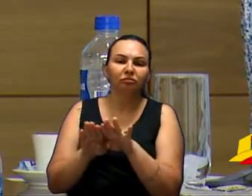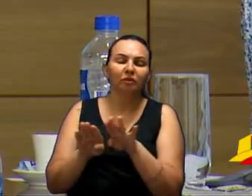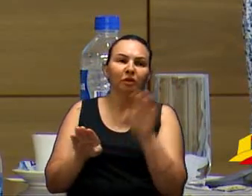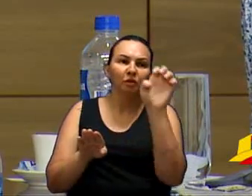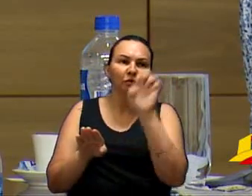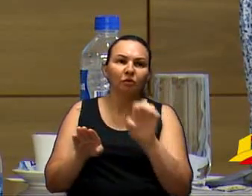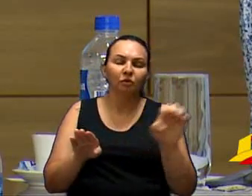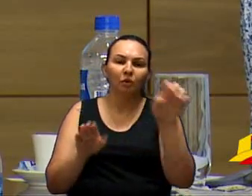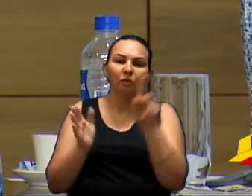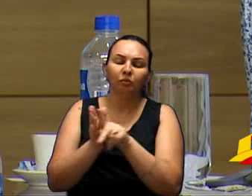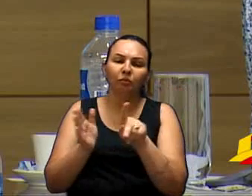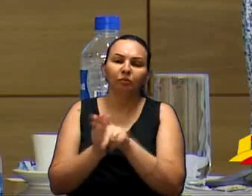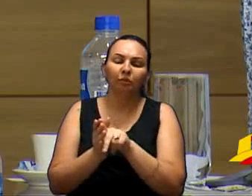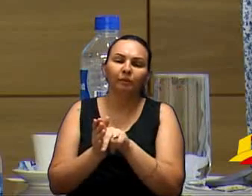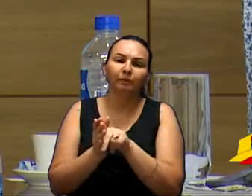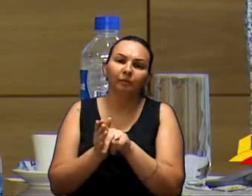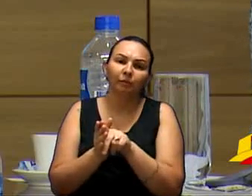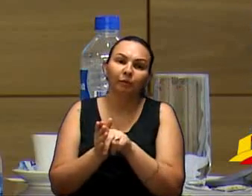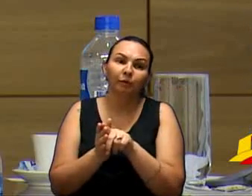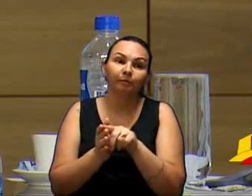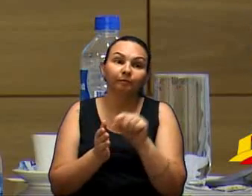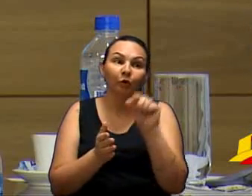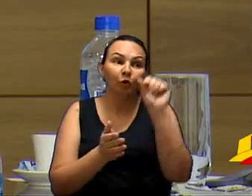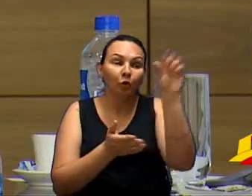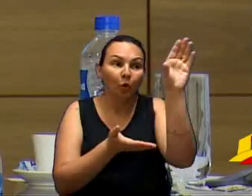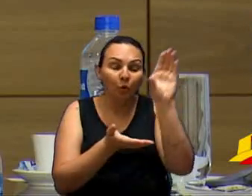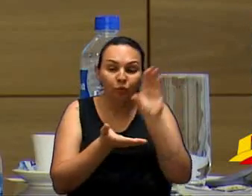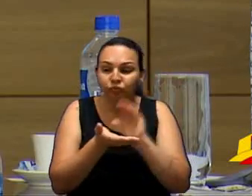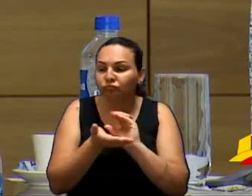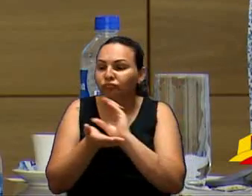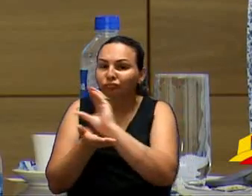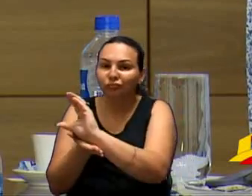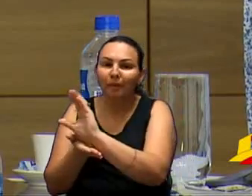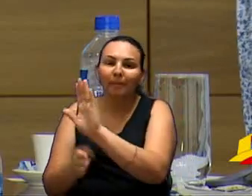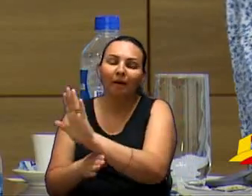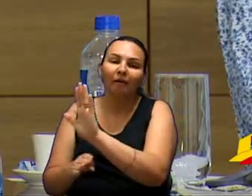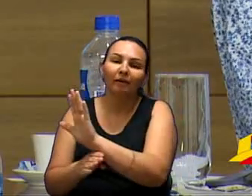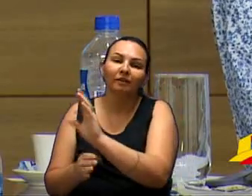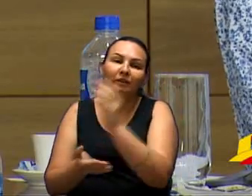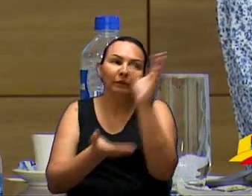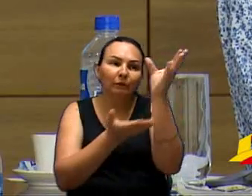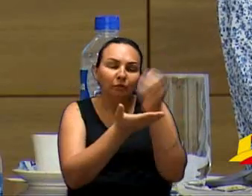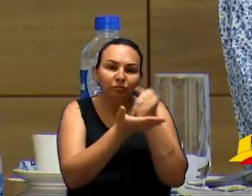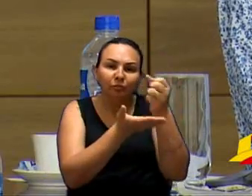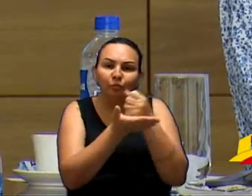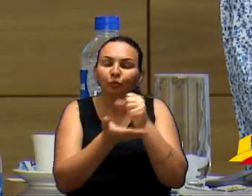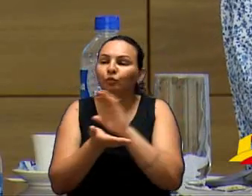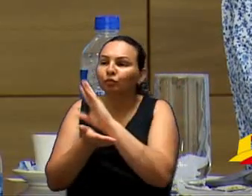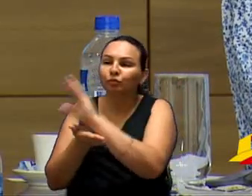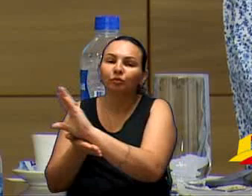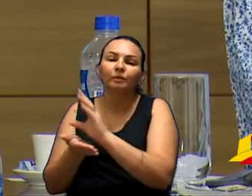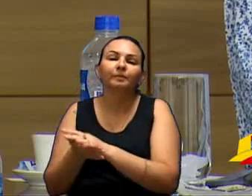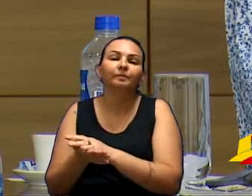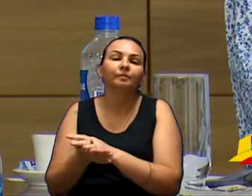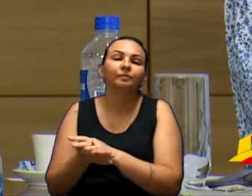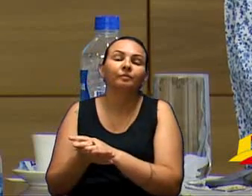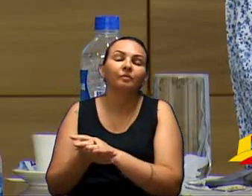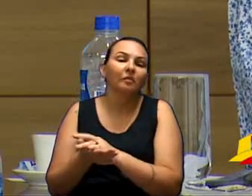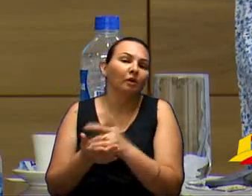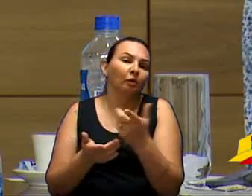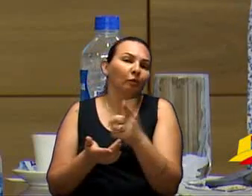como fonte de arrecadação tem visto tanto é que o ferido está investindo se nós não tivéssemos o vídeo não teria nem